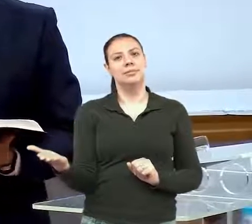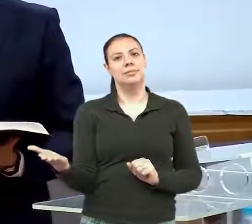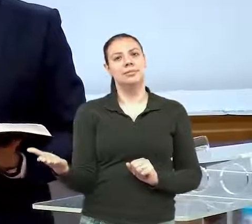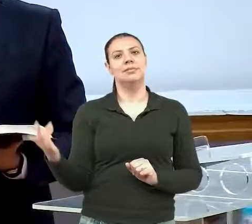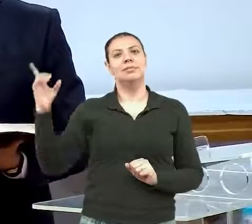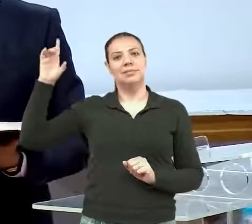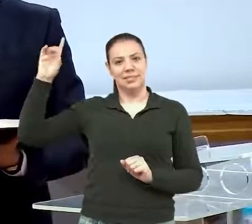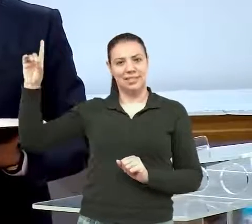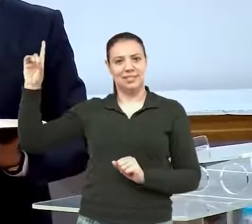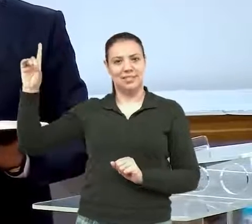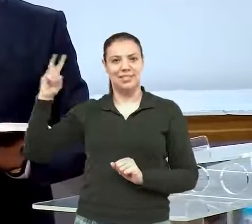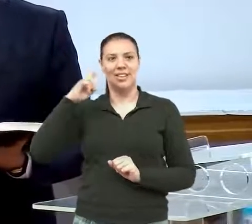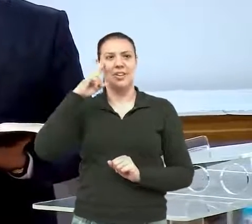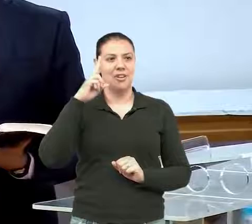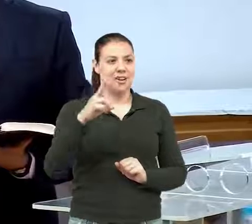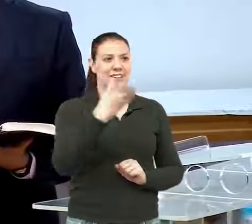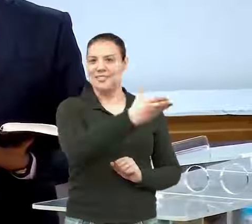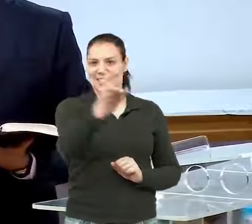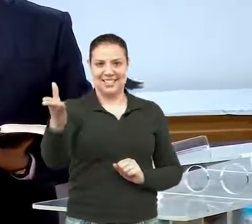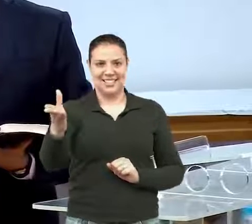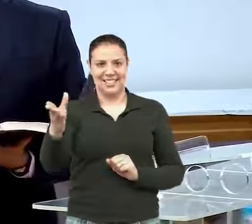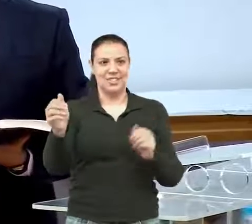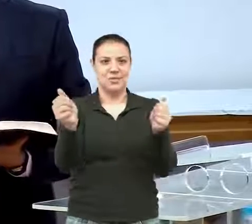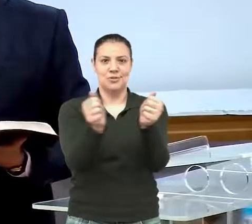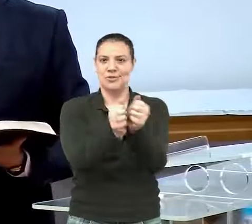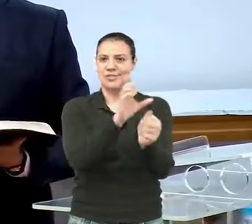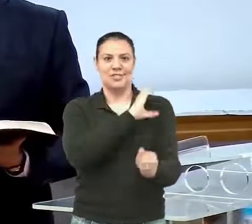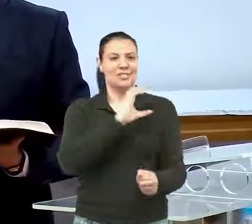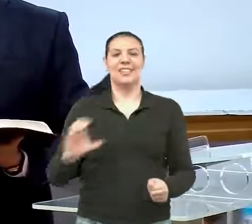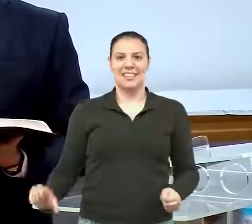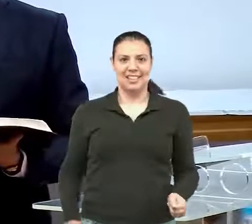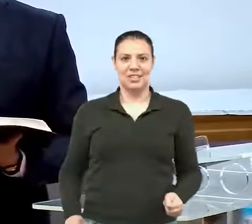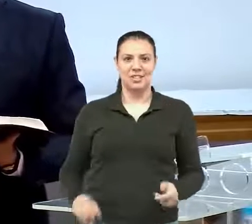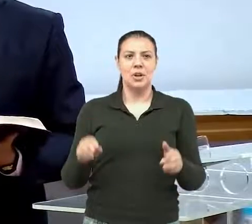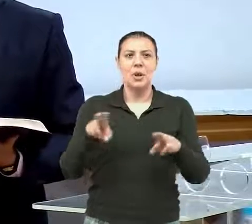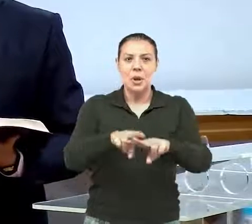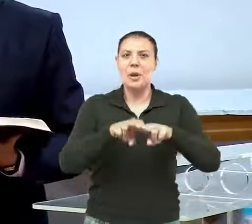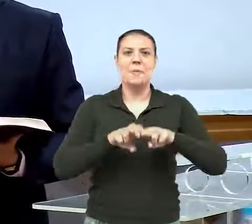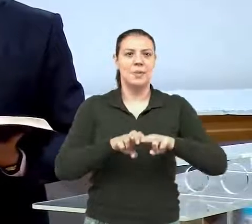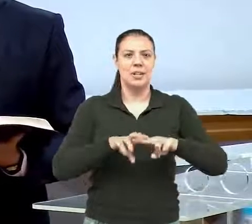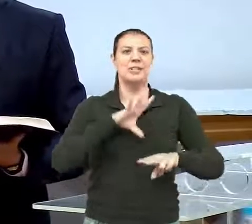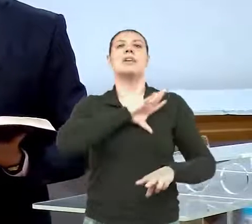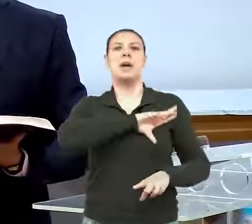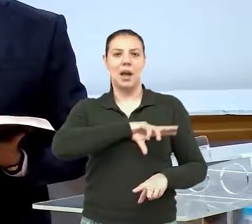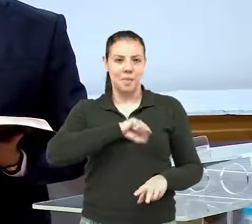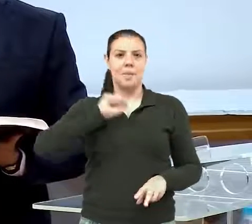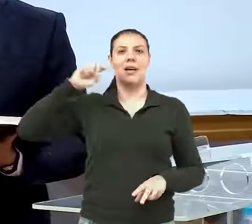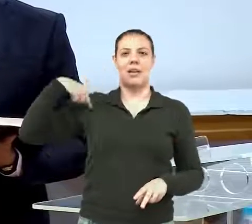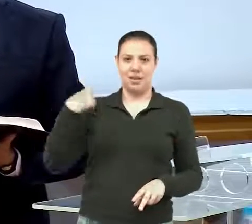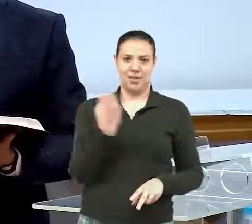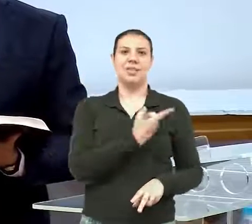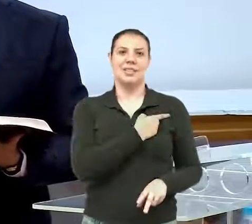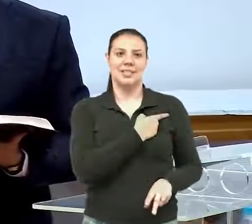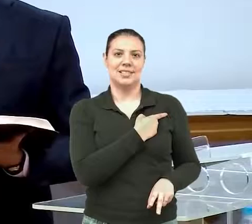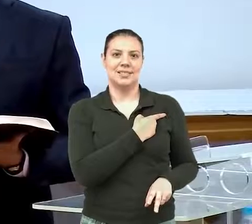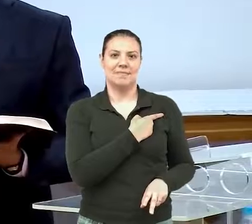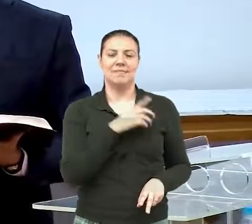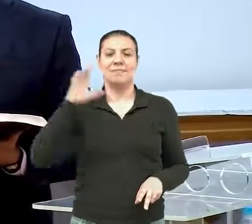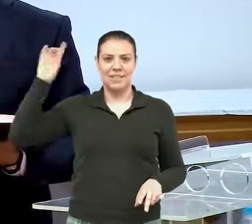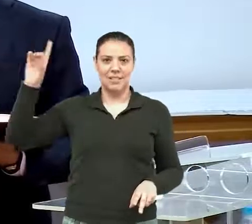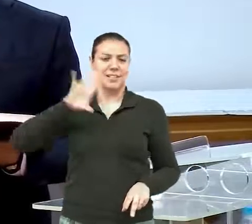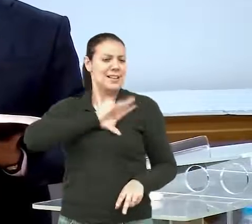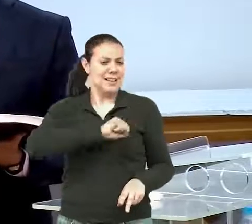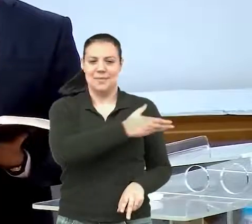Deus vê você em Cristo, seu Filho amado, e por isso você é o amado de Deus. Deus ama